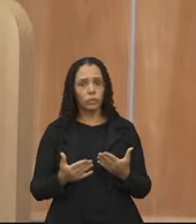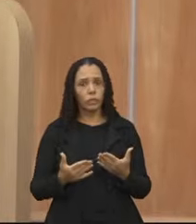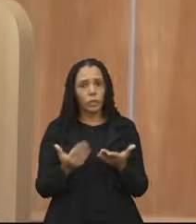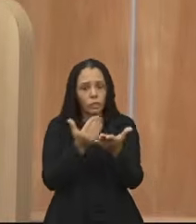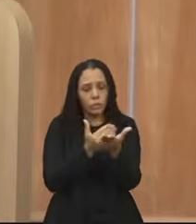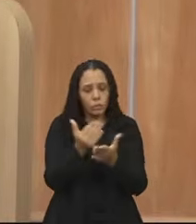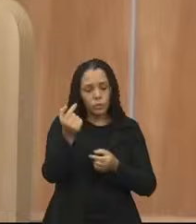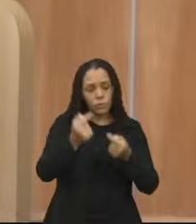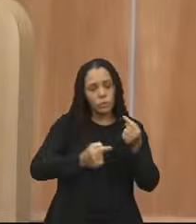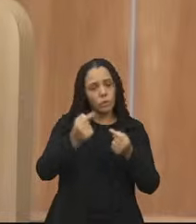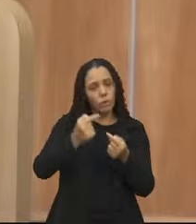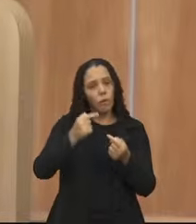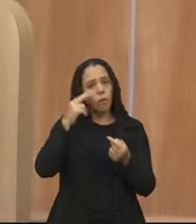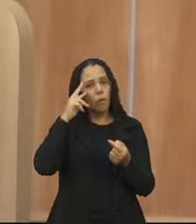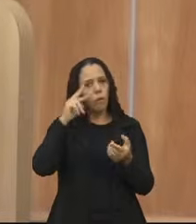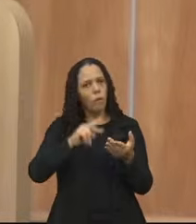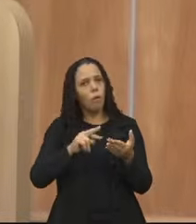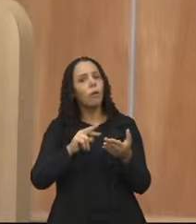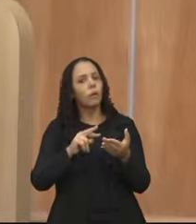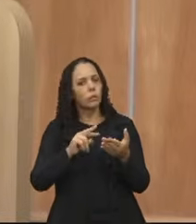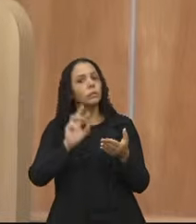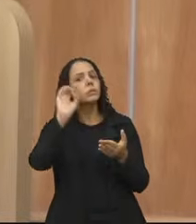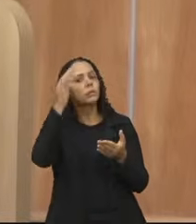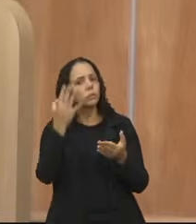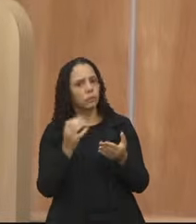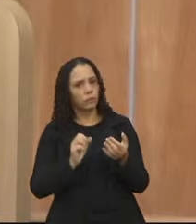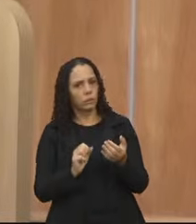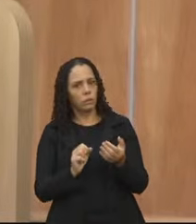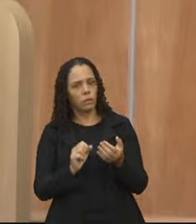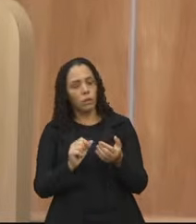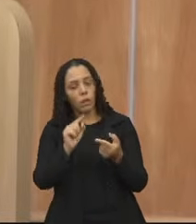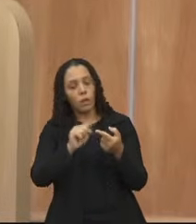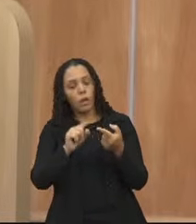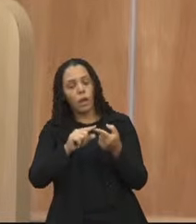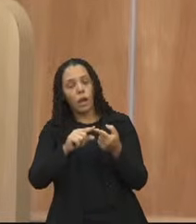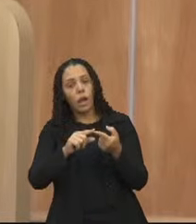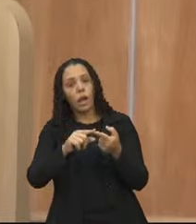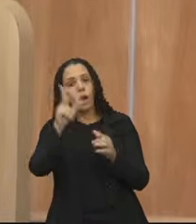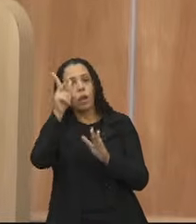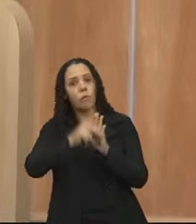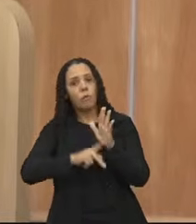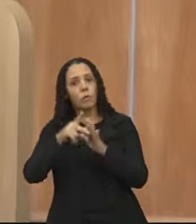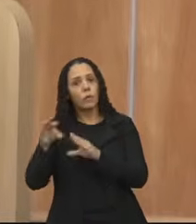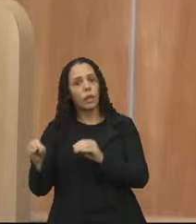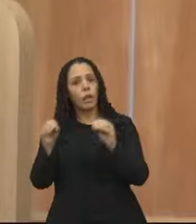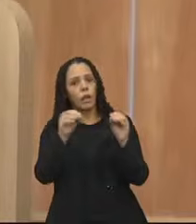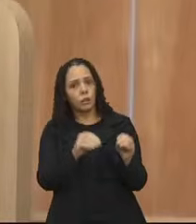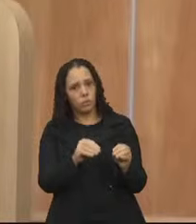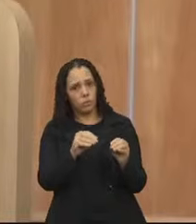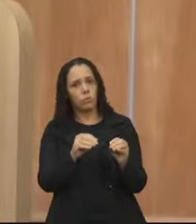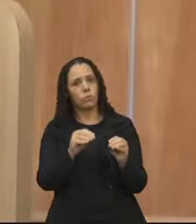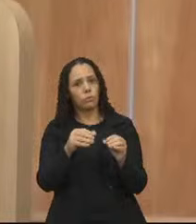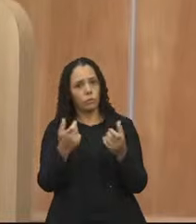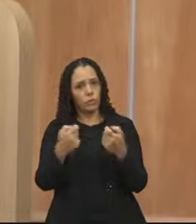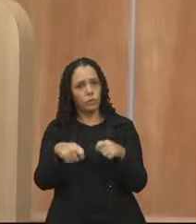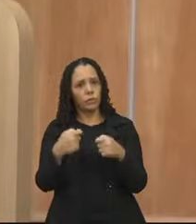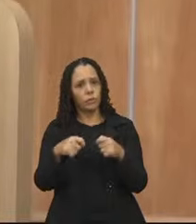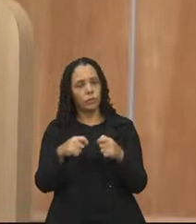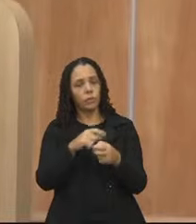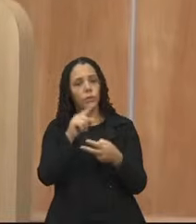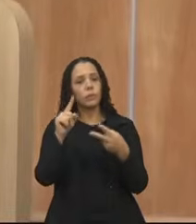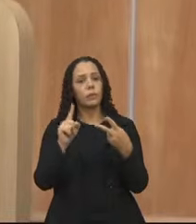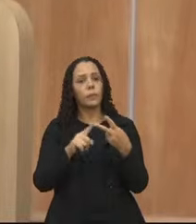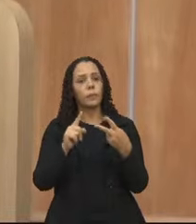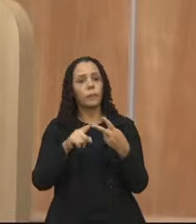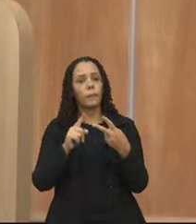debate, olha quantas coisas já aconteceram. Primeiro, a gente teve o adiamento do projeto. O projeto não foi votado quando estava sendo planejado. Depois a gente